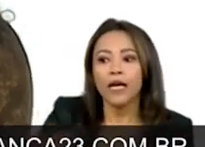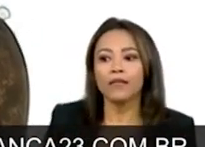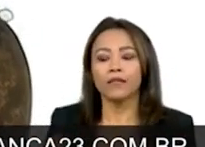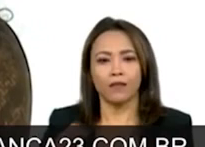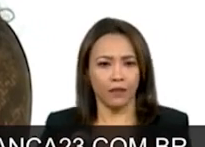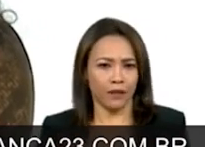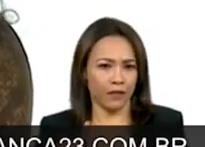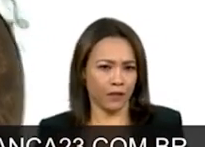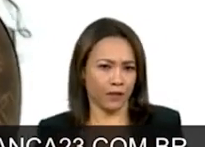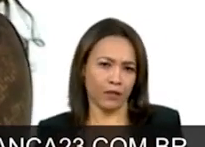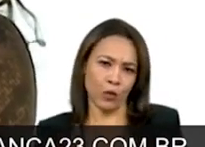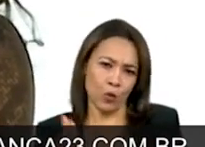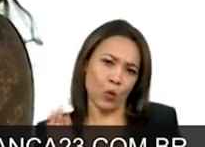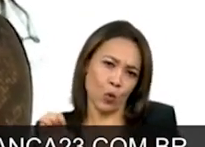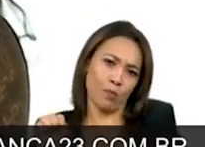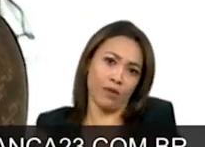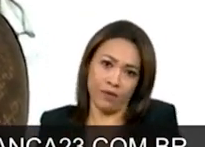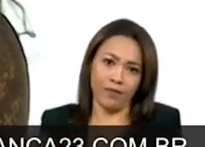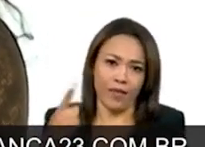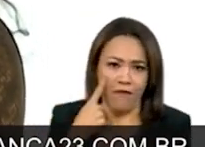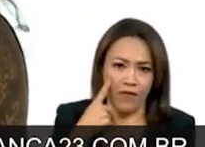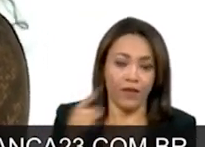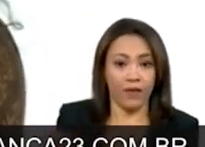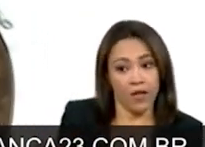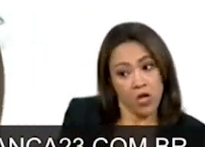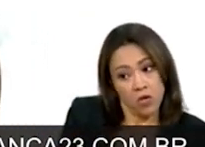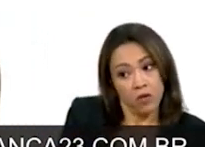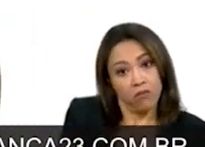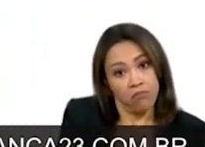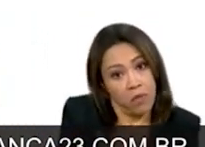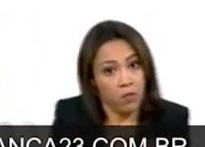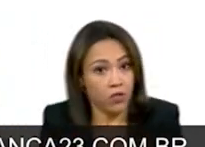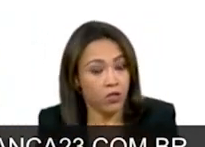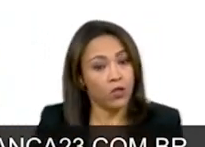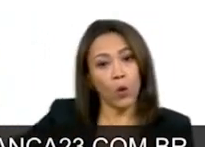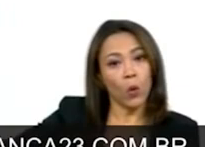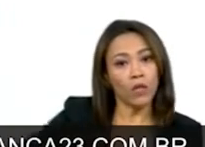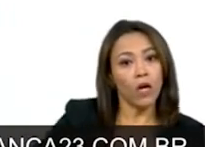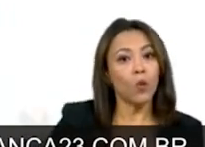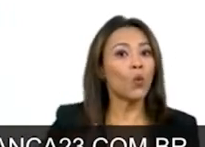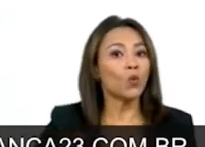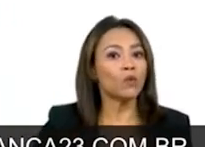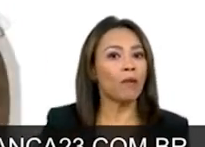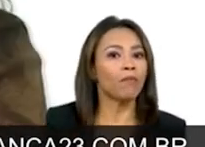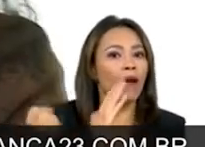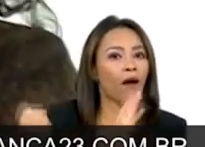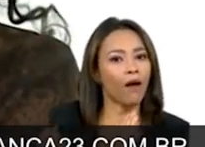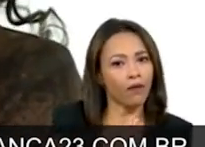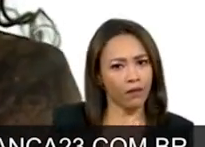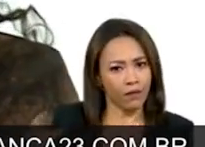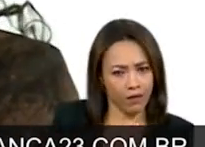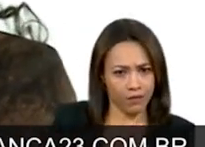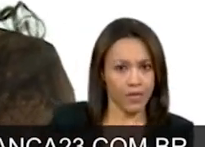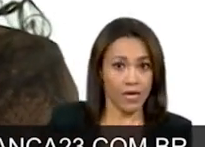discussão que os clubes estão tendo internamente, vale mais a pena que eu opte por não autorizar esse uso da marca e, portanto, não receber